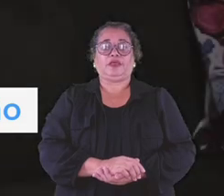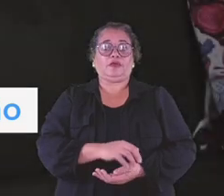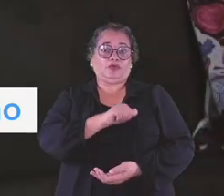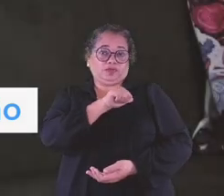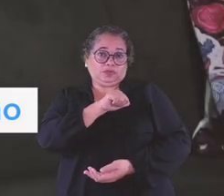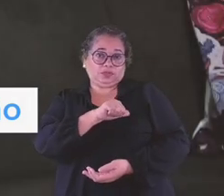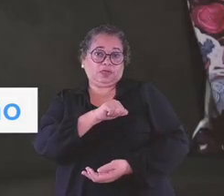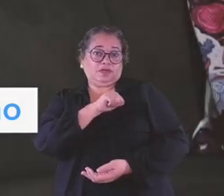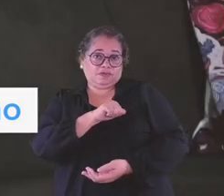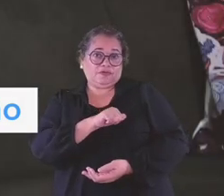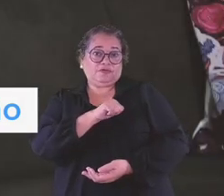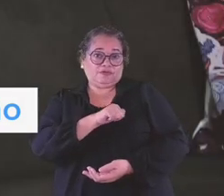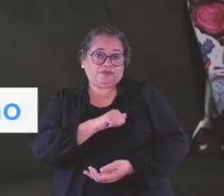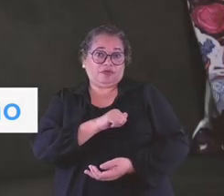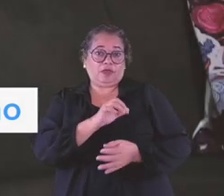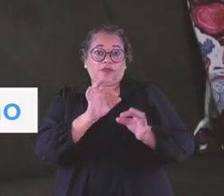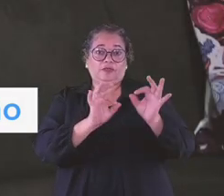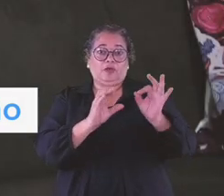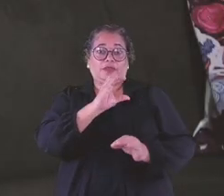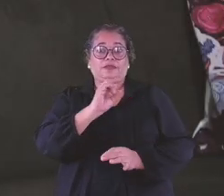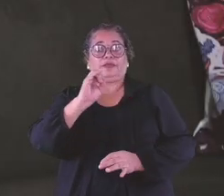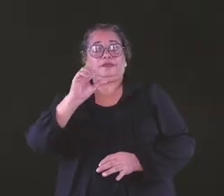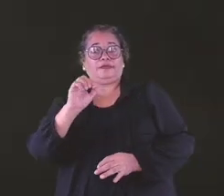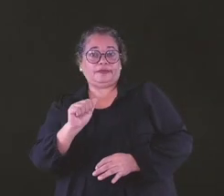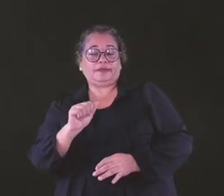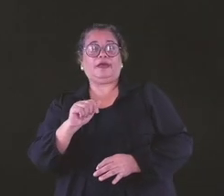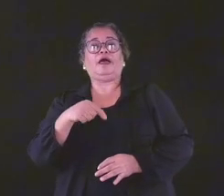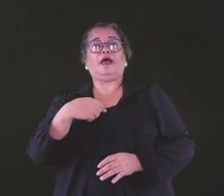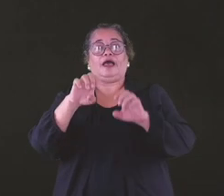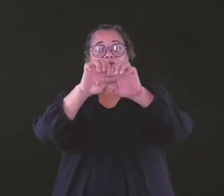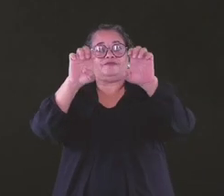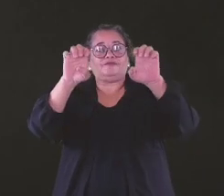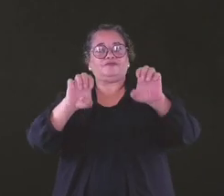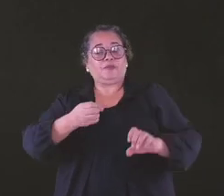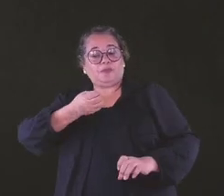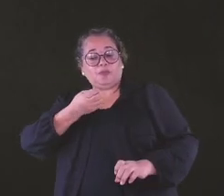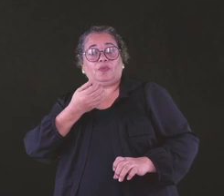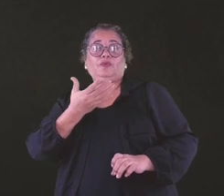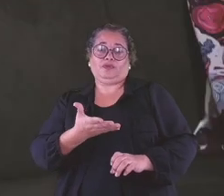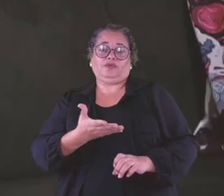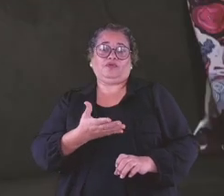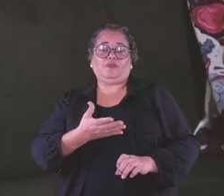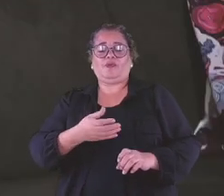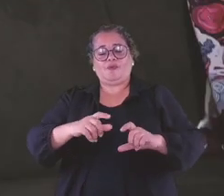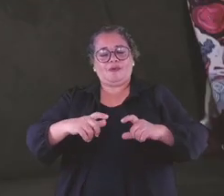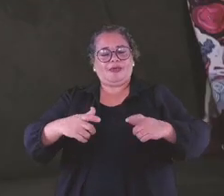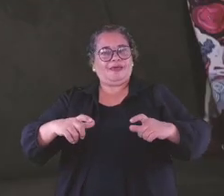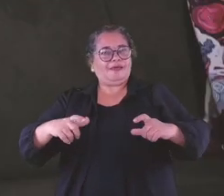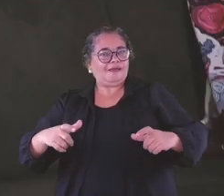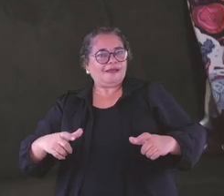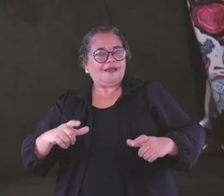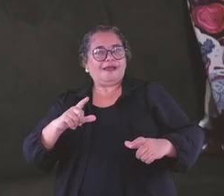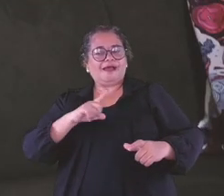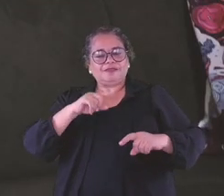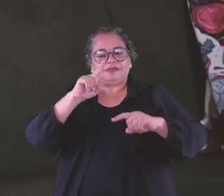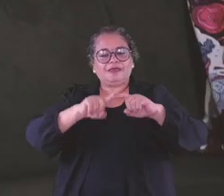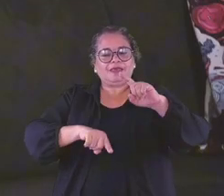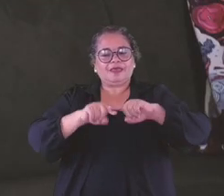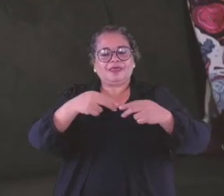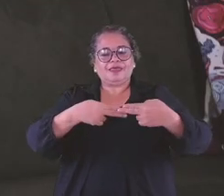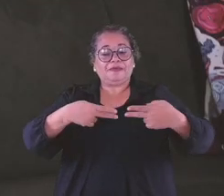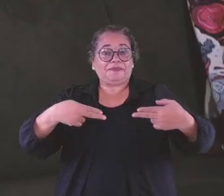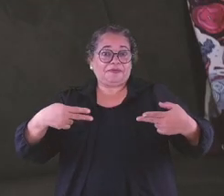Eu fiz uma cirurgia cardíaca de correção CIA. A estrutura é muito boa, a estrutura é grande, tem